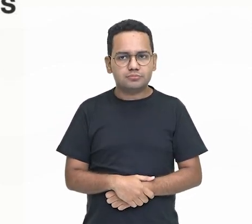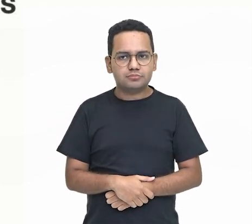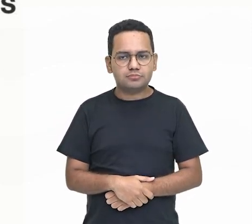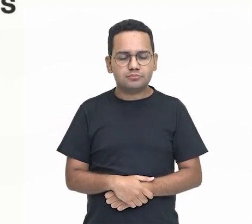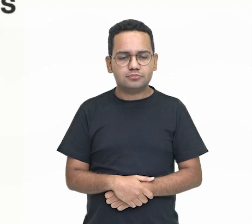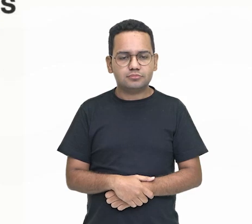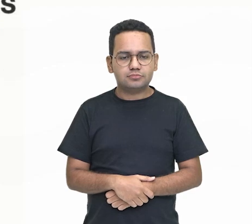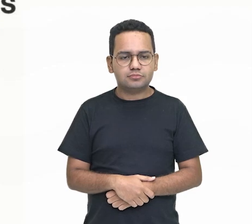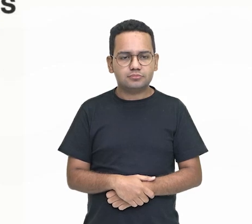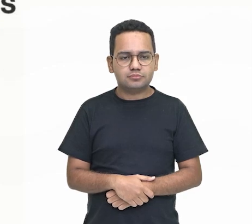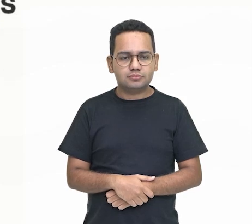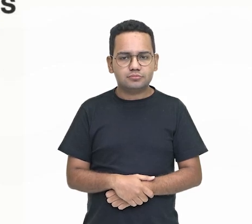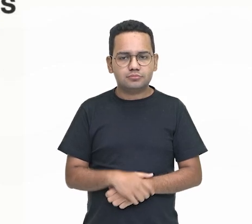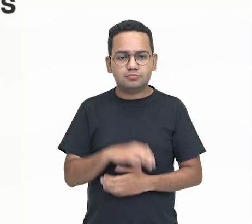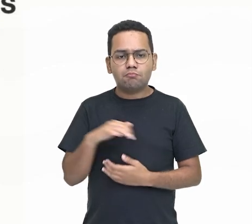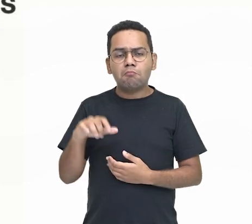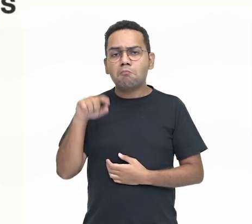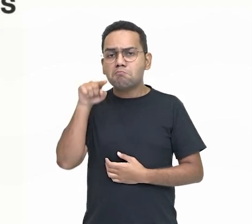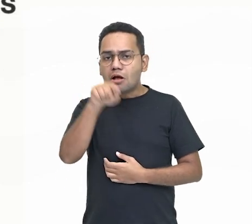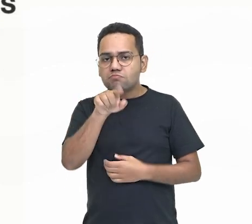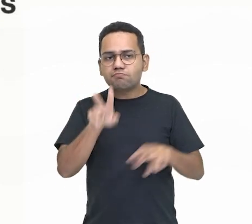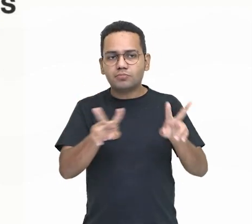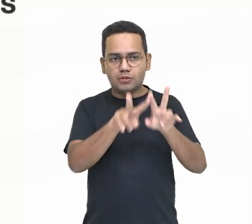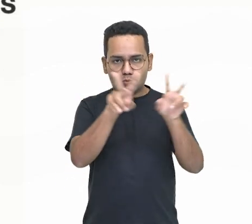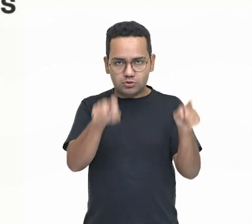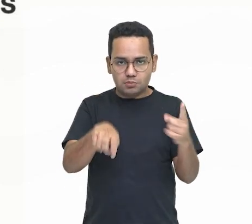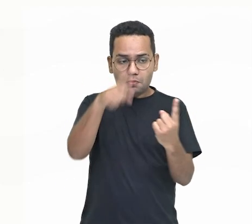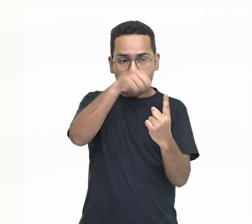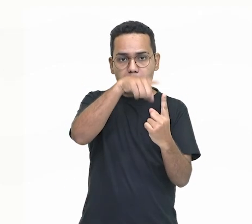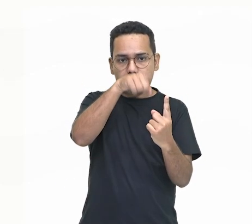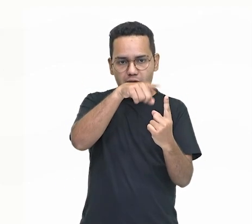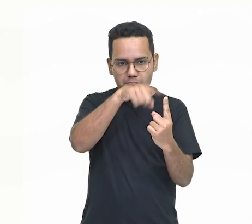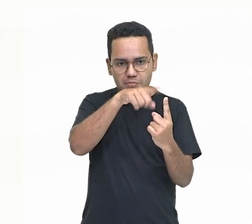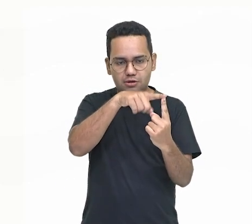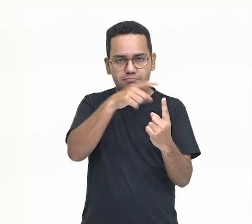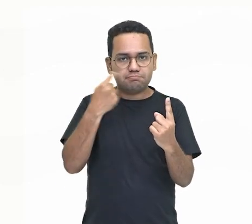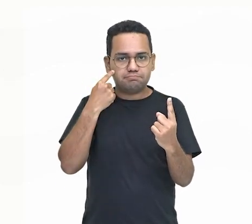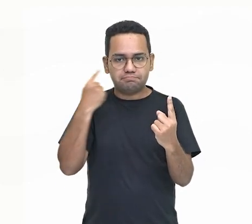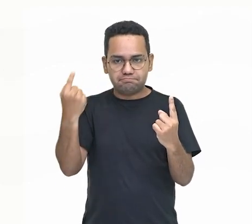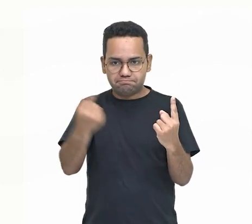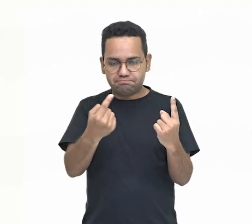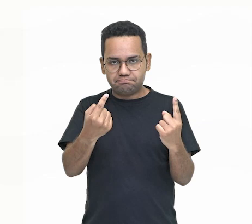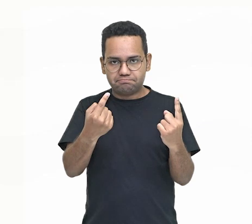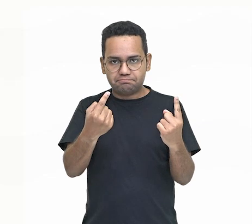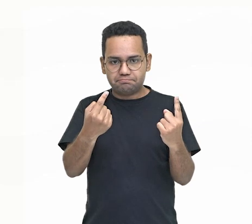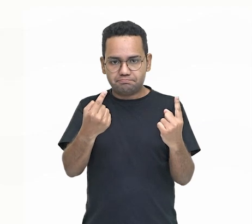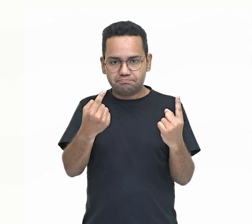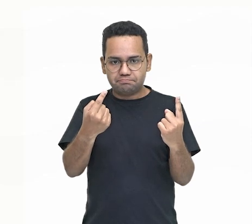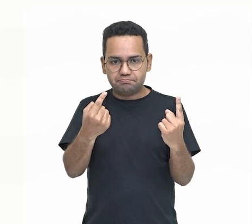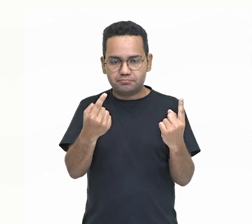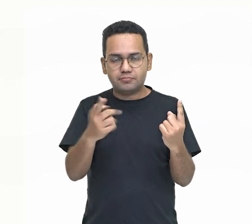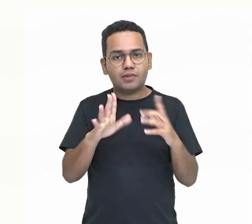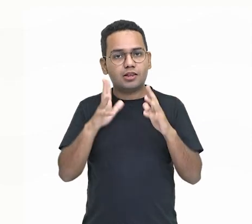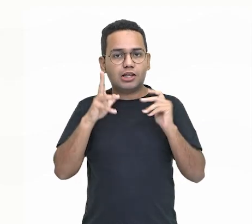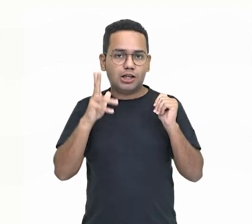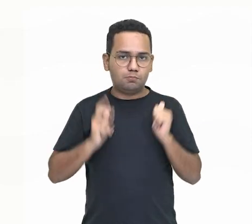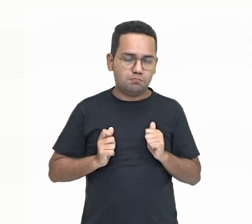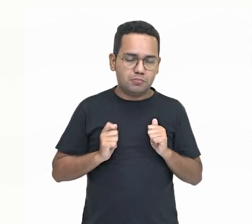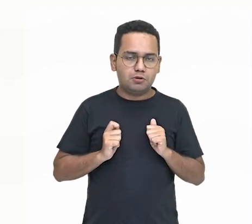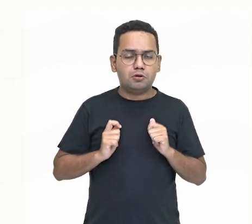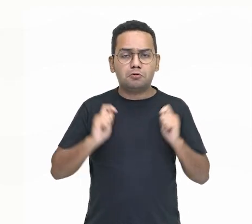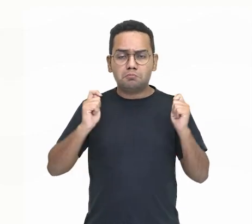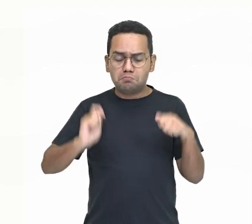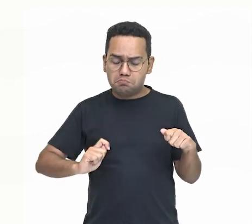perceber, a energia solar, como nós temos aqui, ó, é uma energia